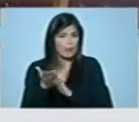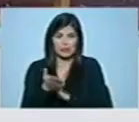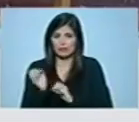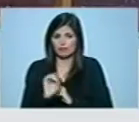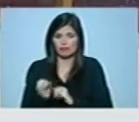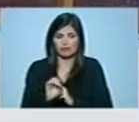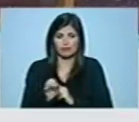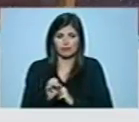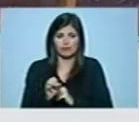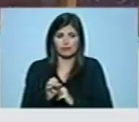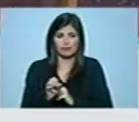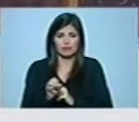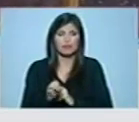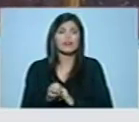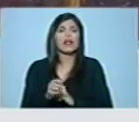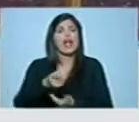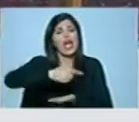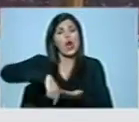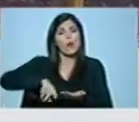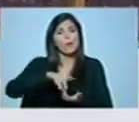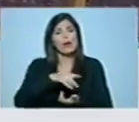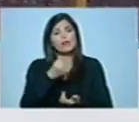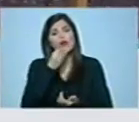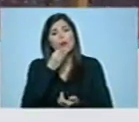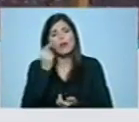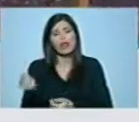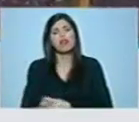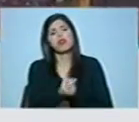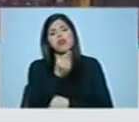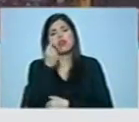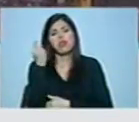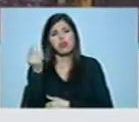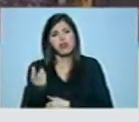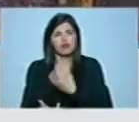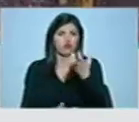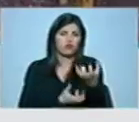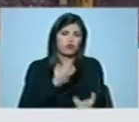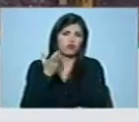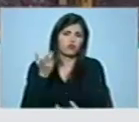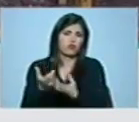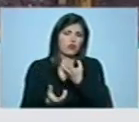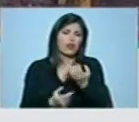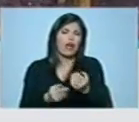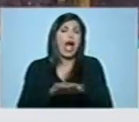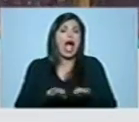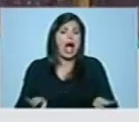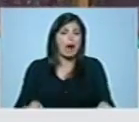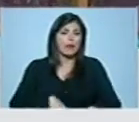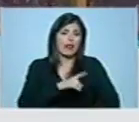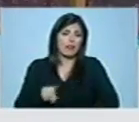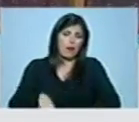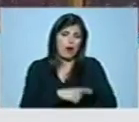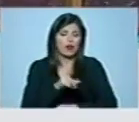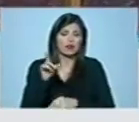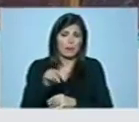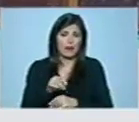prato de slow food. Slow food, completamente. Sim, sim, sim. Enquanto tem que começar a cozinhar bem cedo. Sim, sim. À mesa nós, também demora umas certas horas a comer. Está bem, e depois